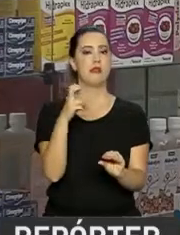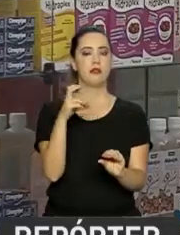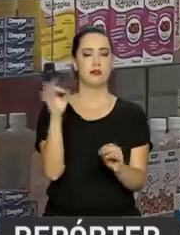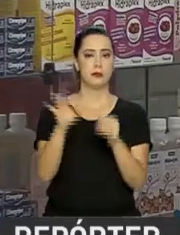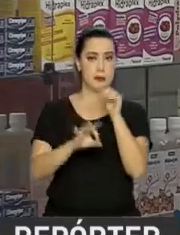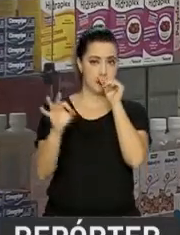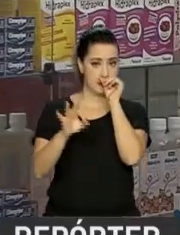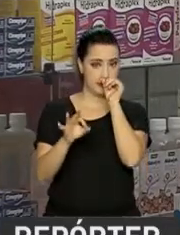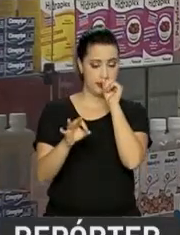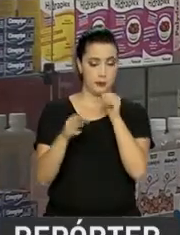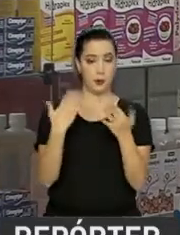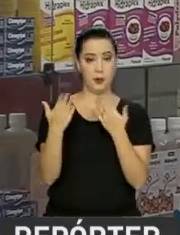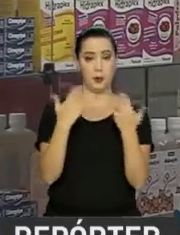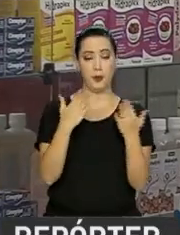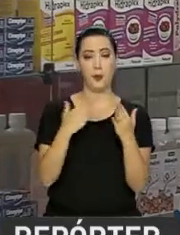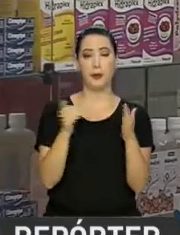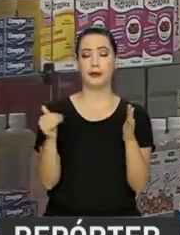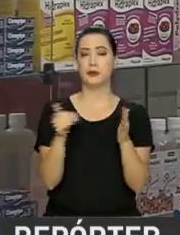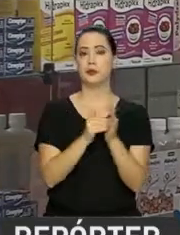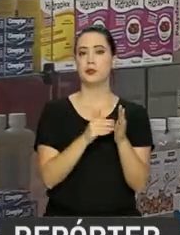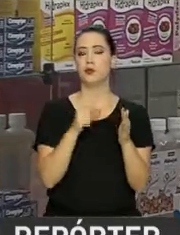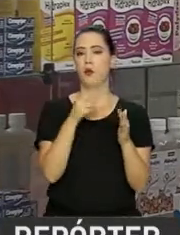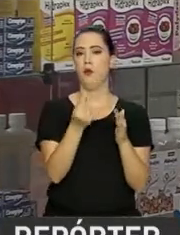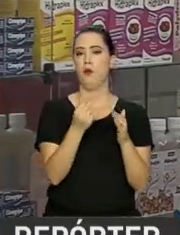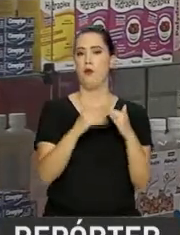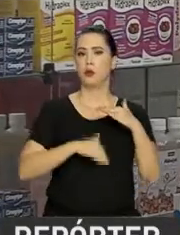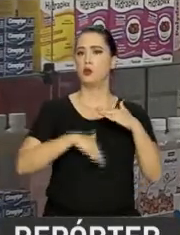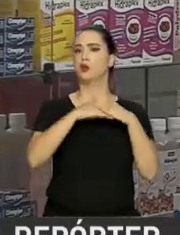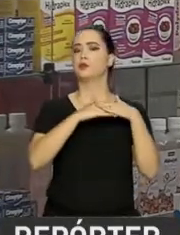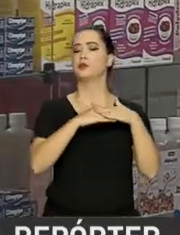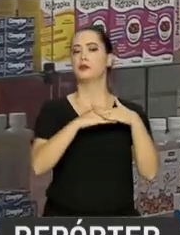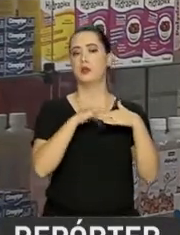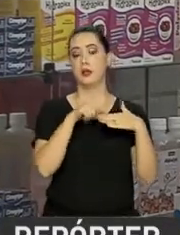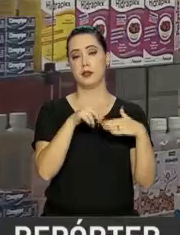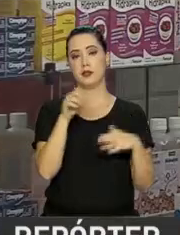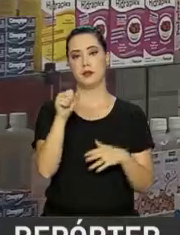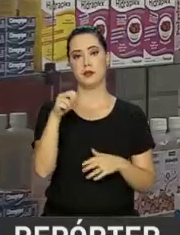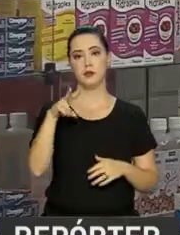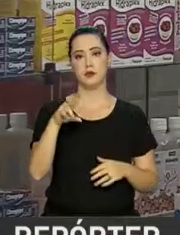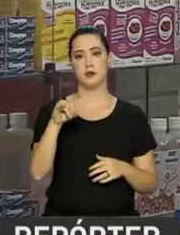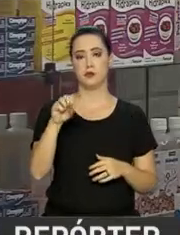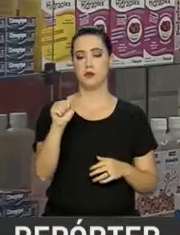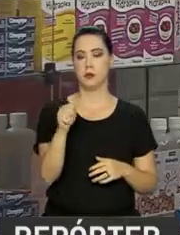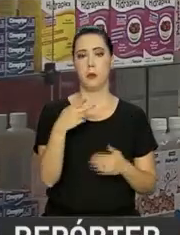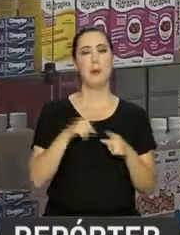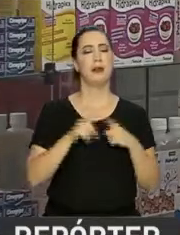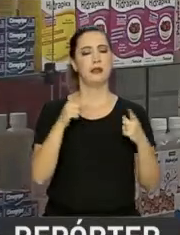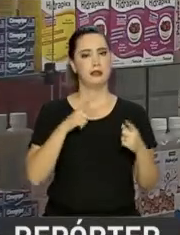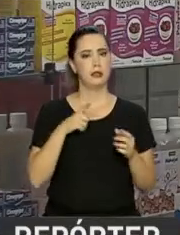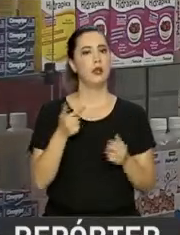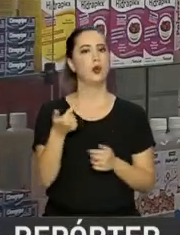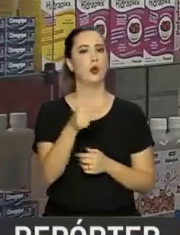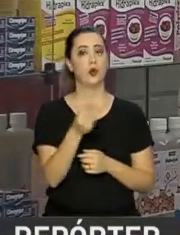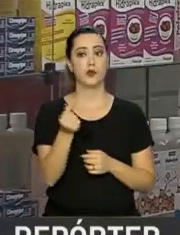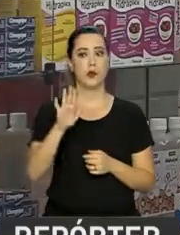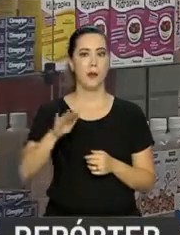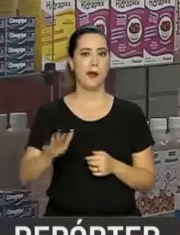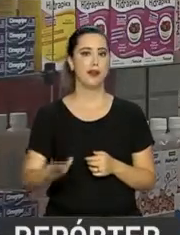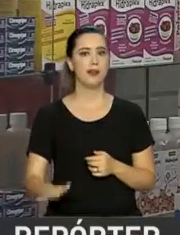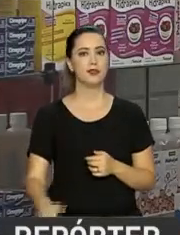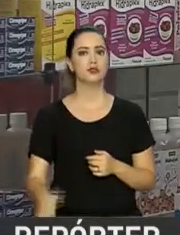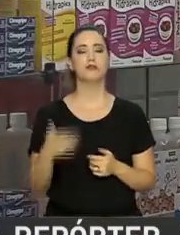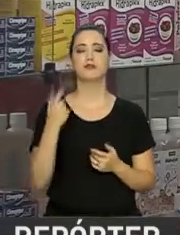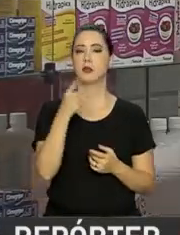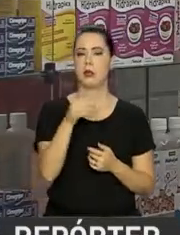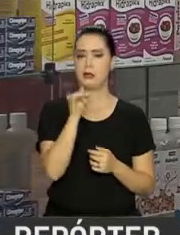menor em relação ao preço máximo da tabela da anvisa mas há casos desconto ainda maiores um exemplo